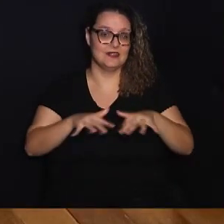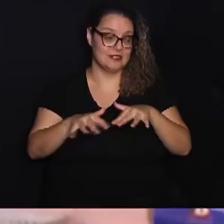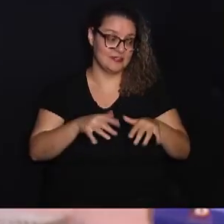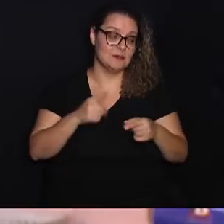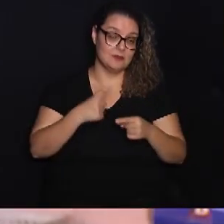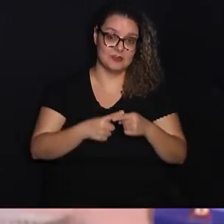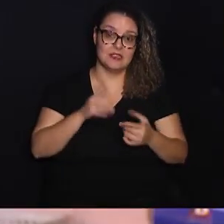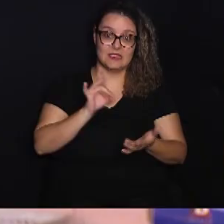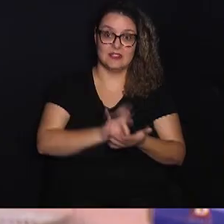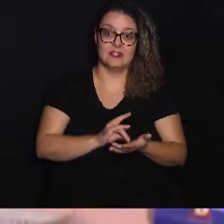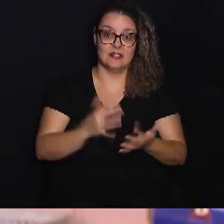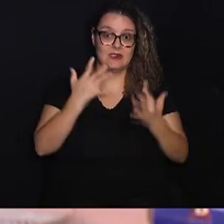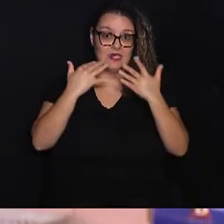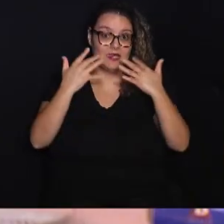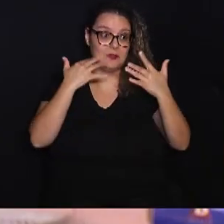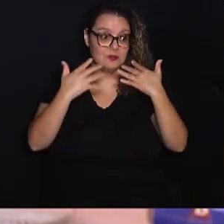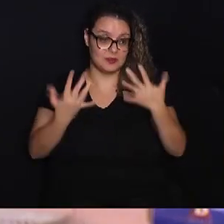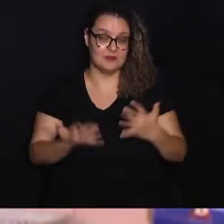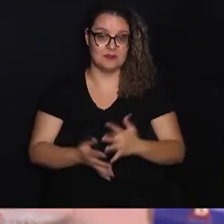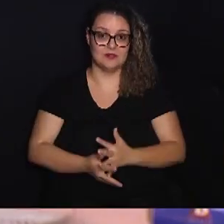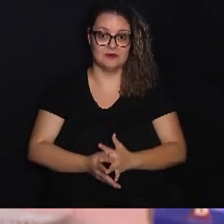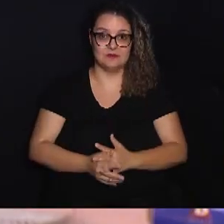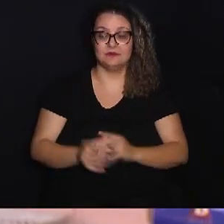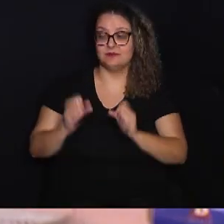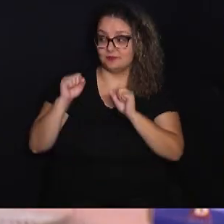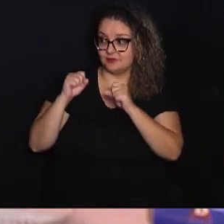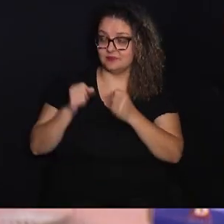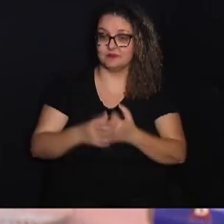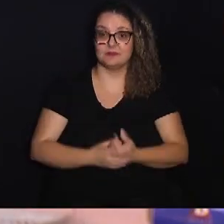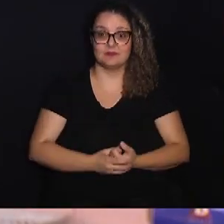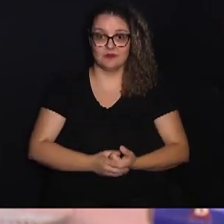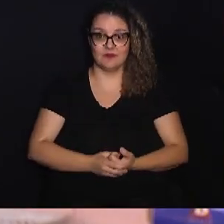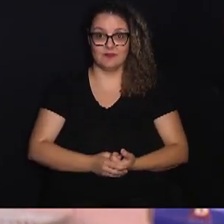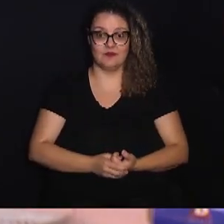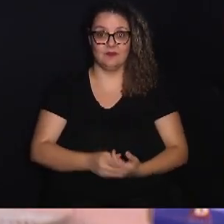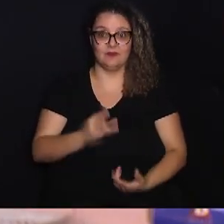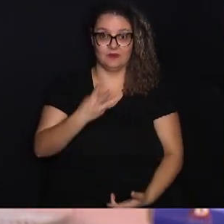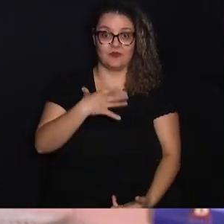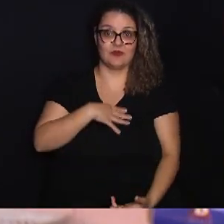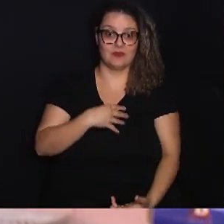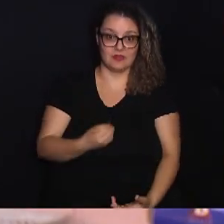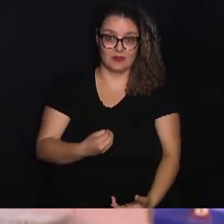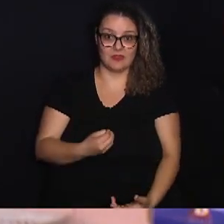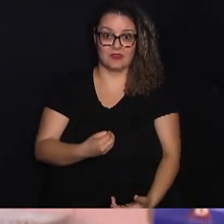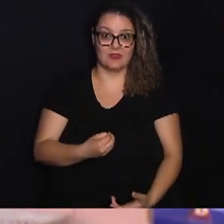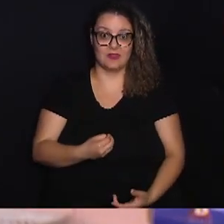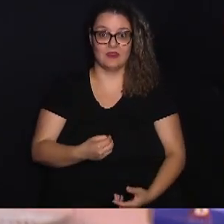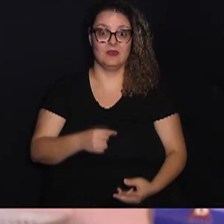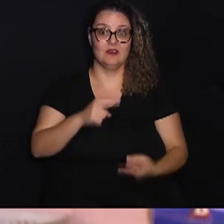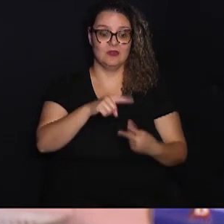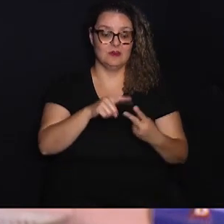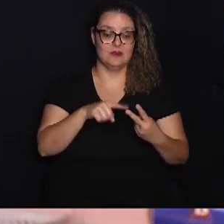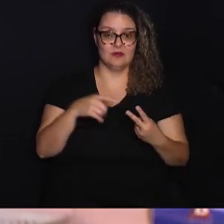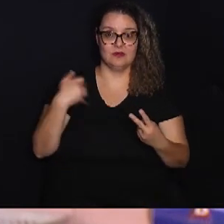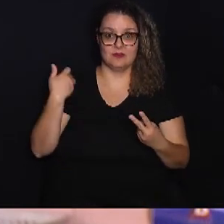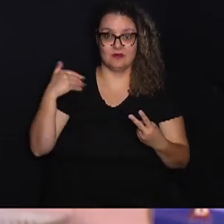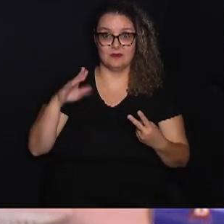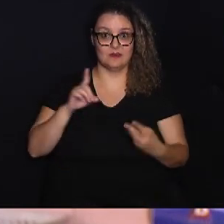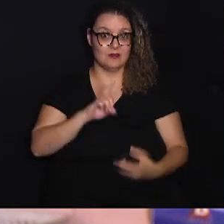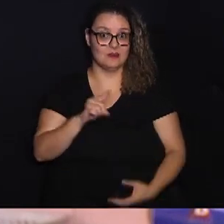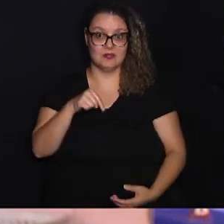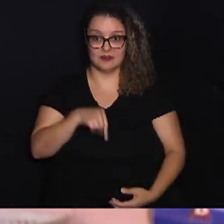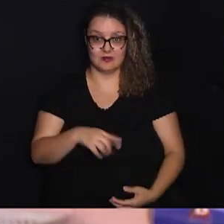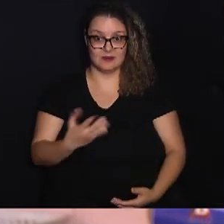realmente é encantador, assim. E eu tenho 3 filhos, né? Os 2 mais velhos não estão mais